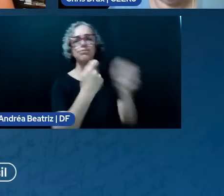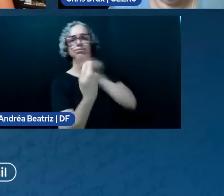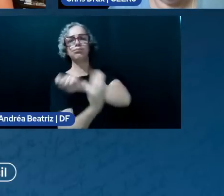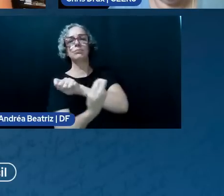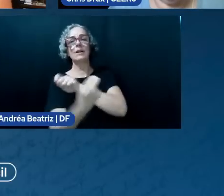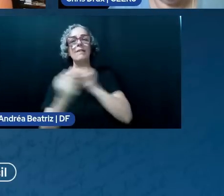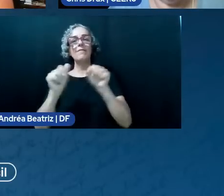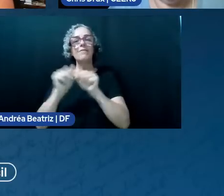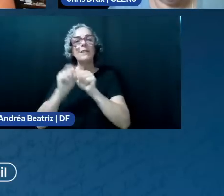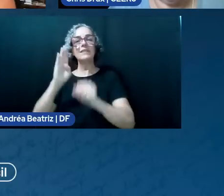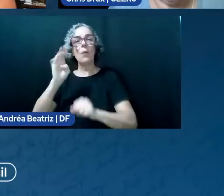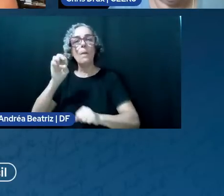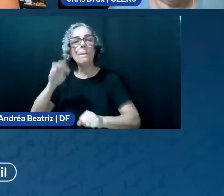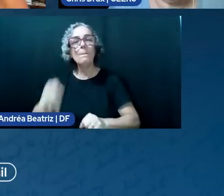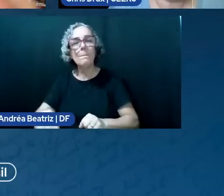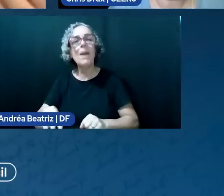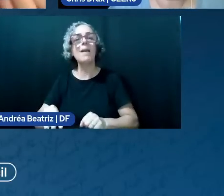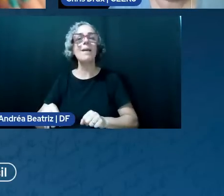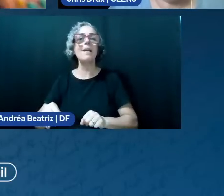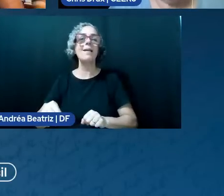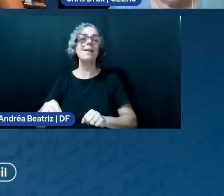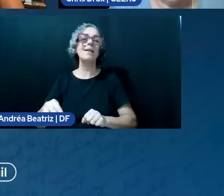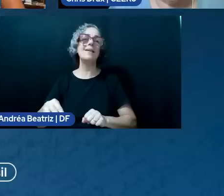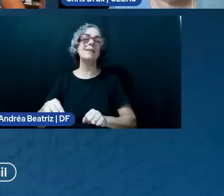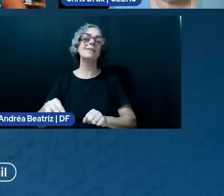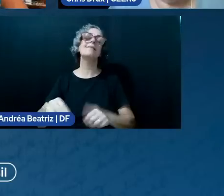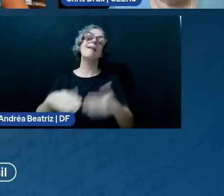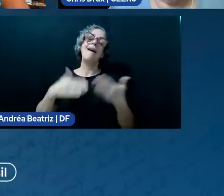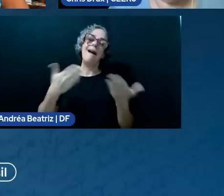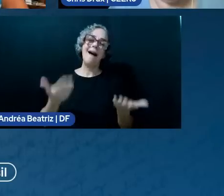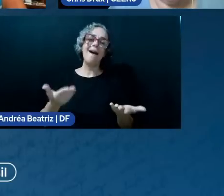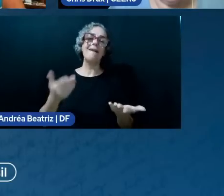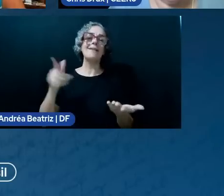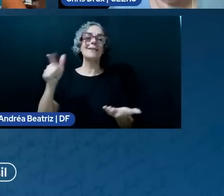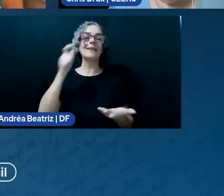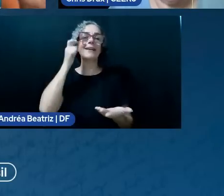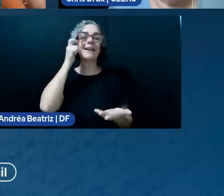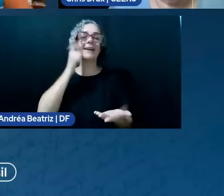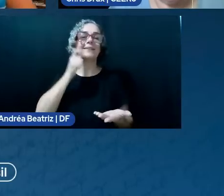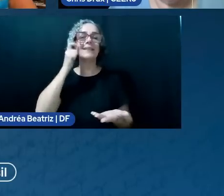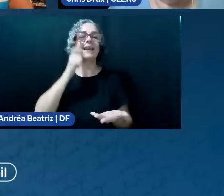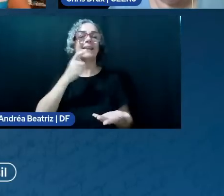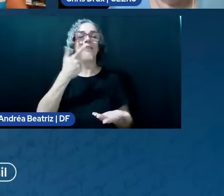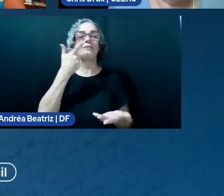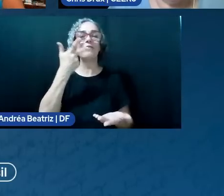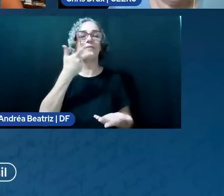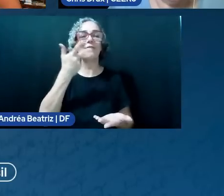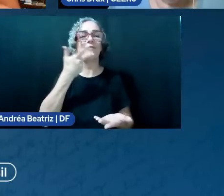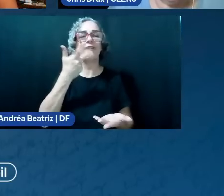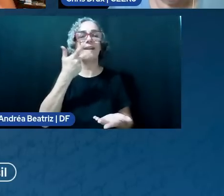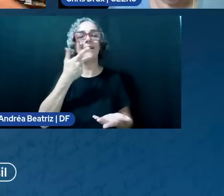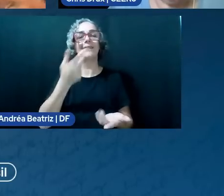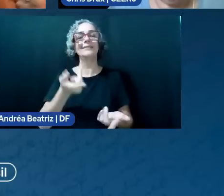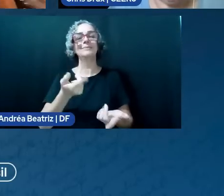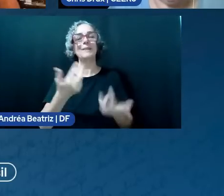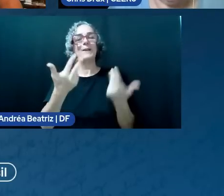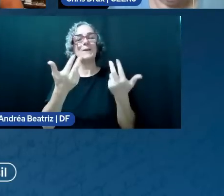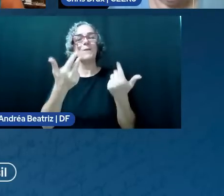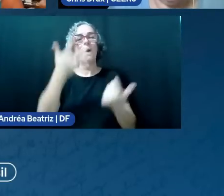com o doente, que se recusa a beber a beberagem ou